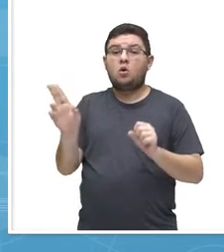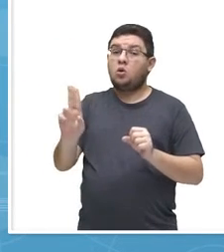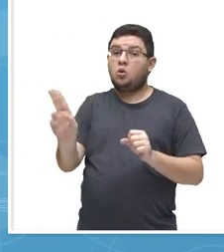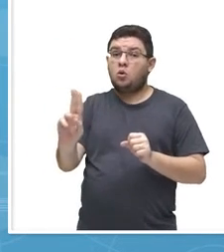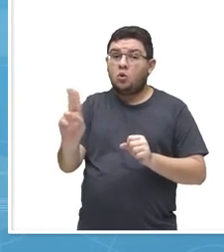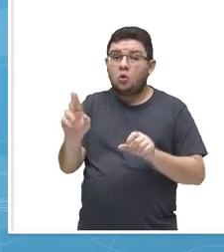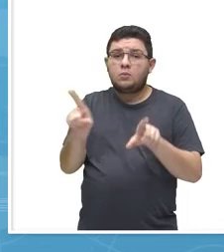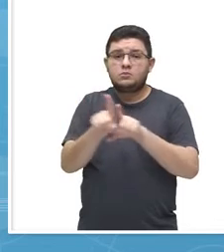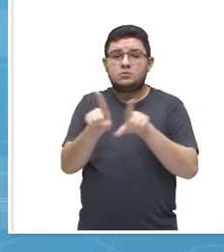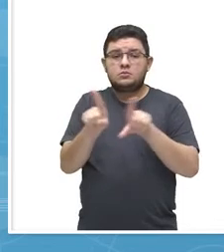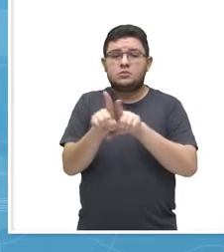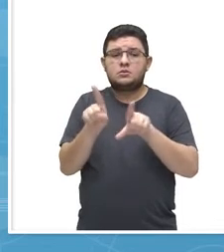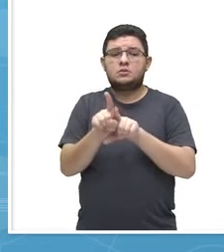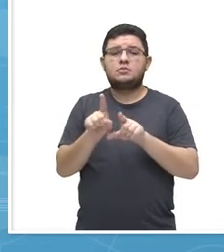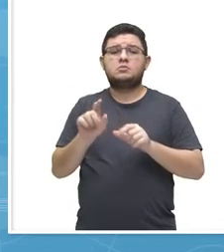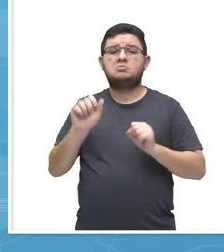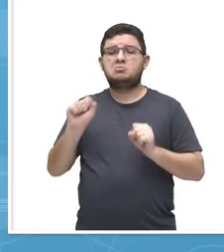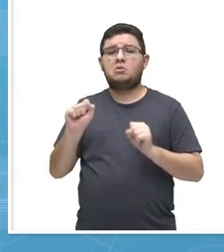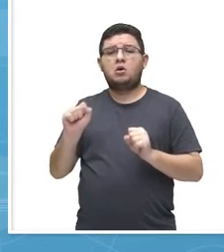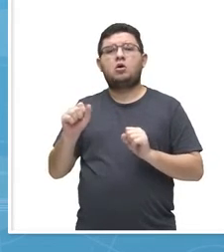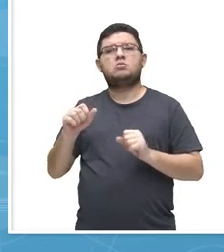ser Maria,